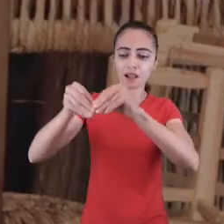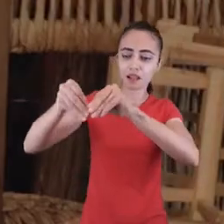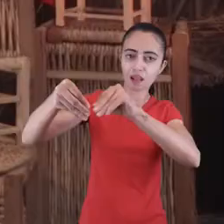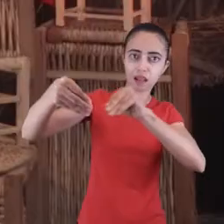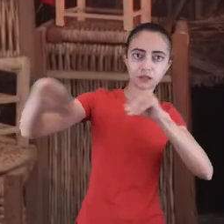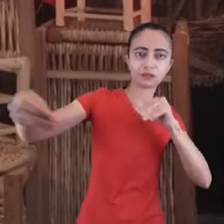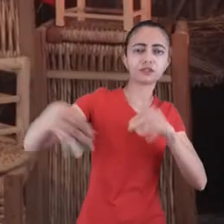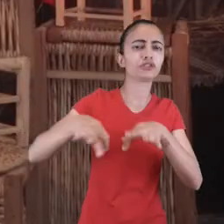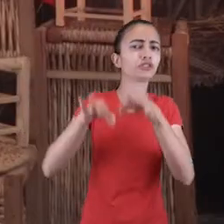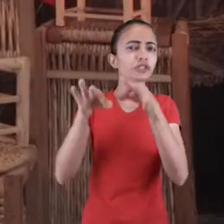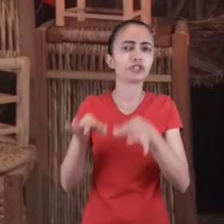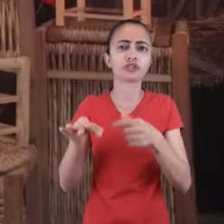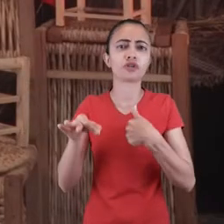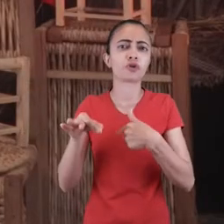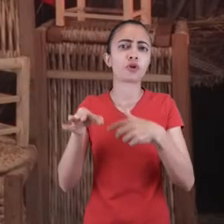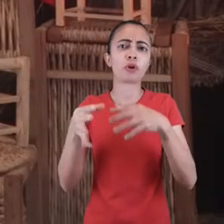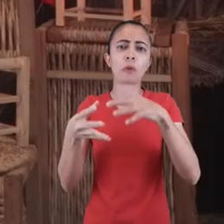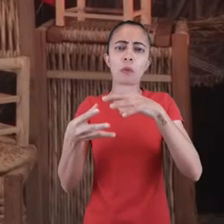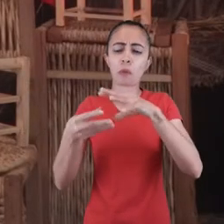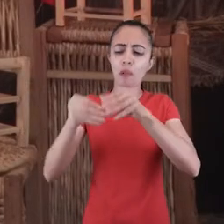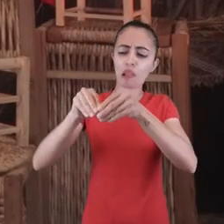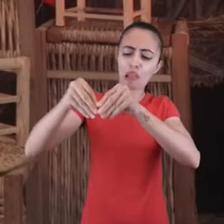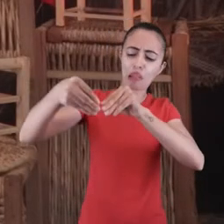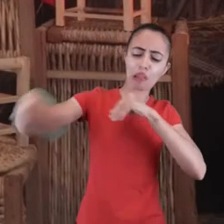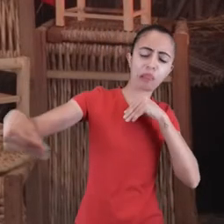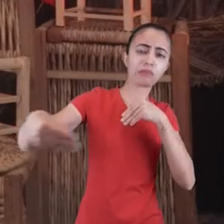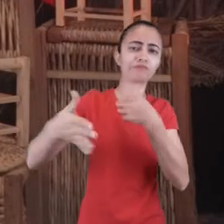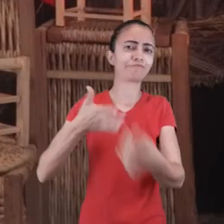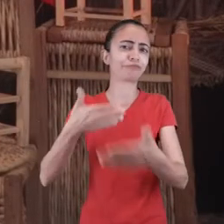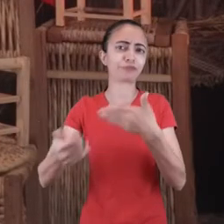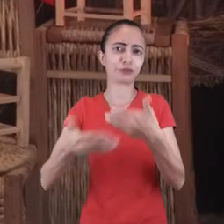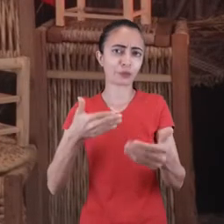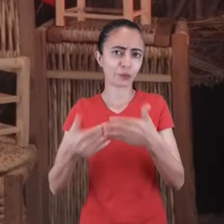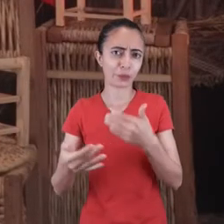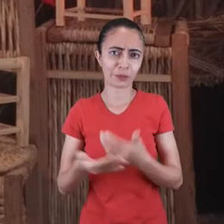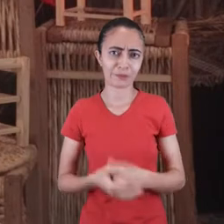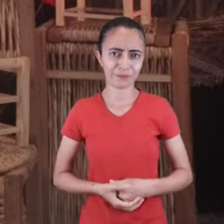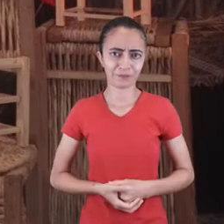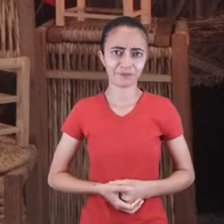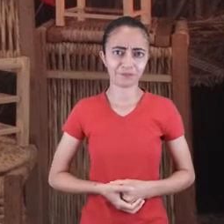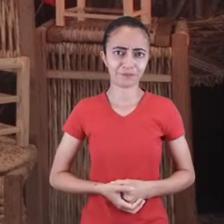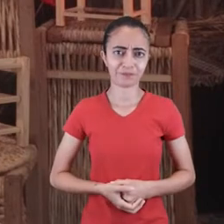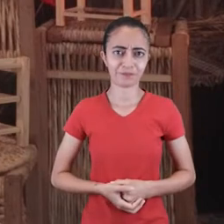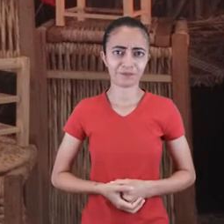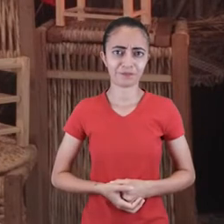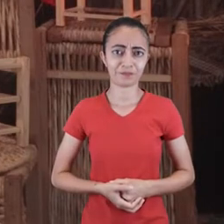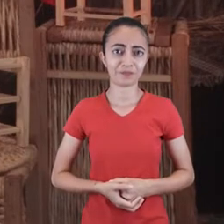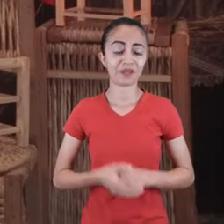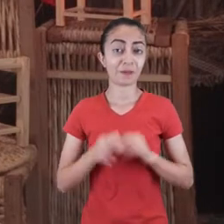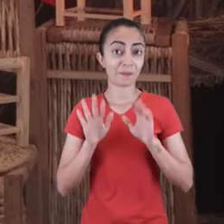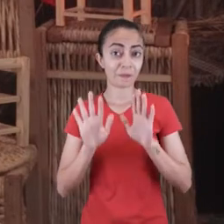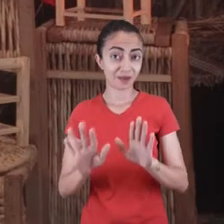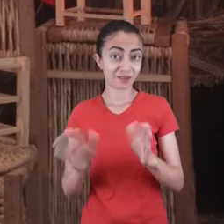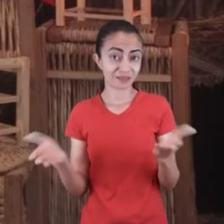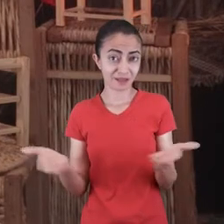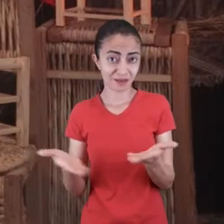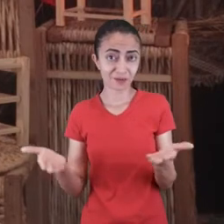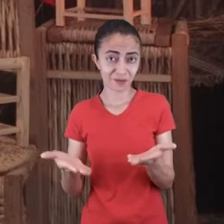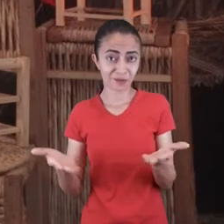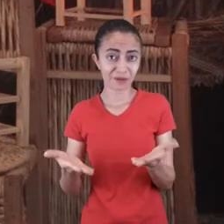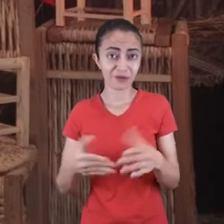direitinho. Eu riscava a palha de qualquer jeito, de um lado e pro outro. E